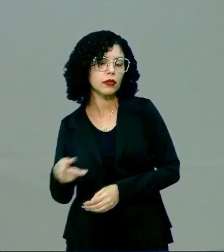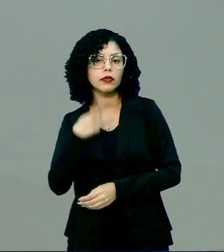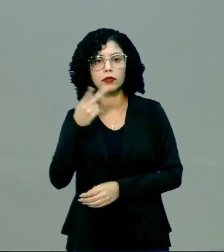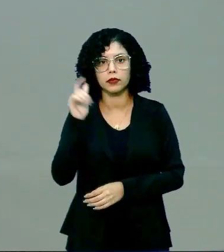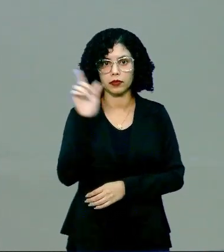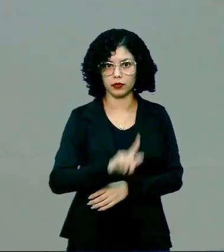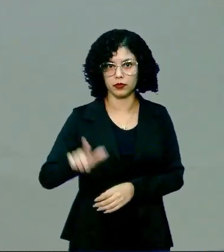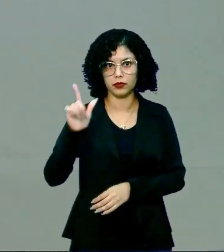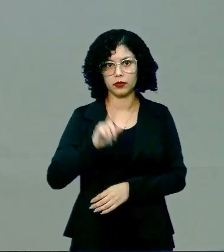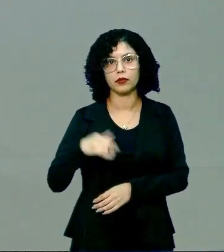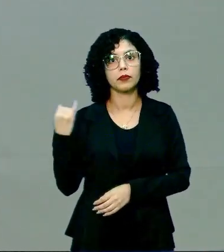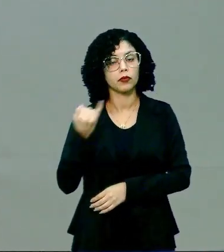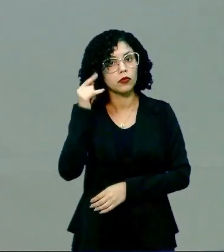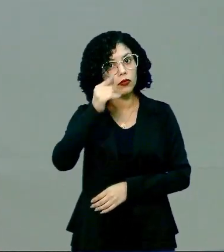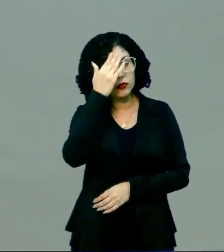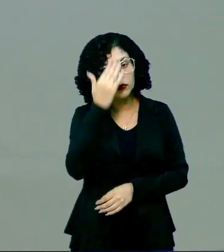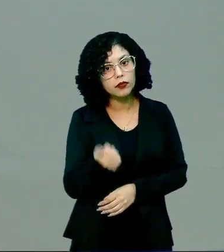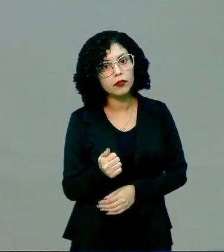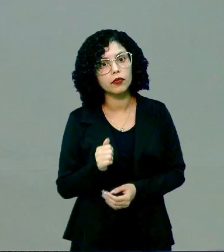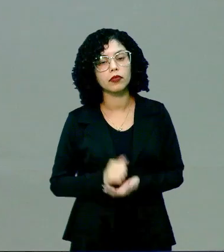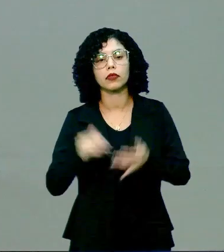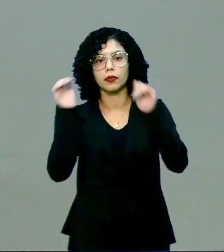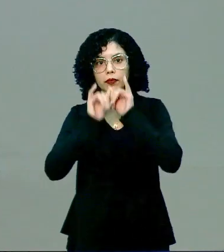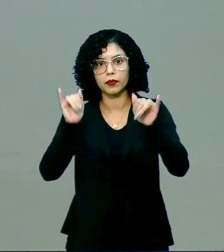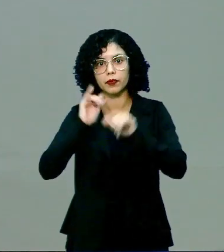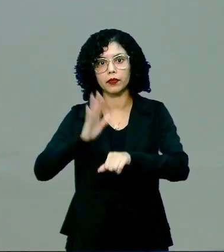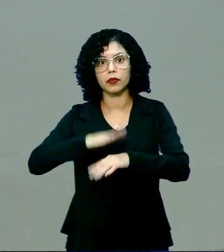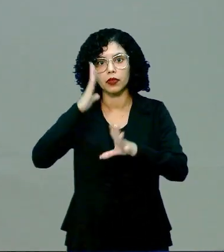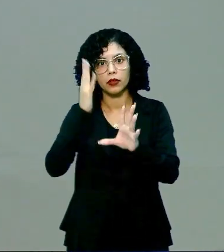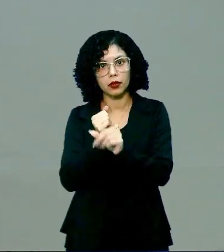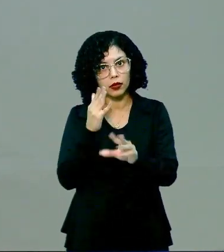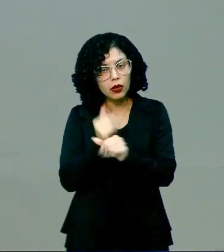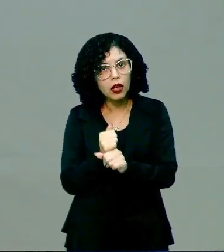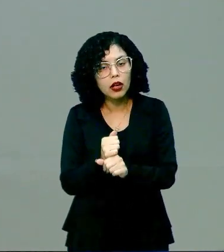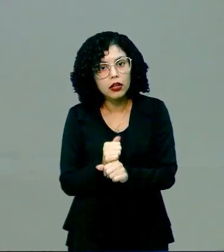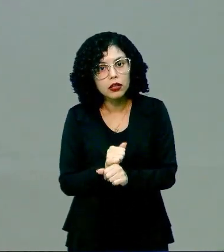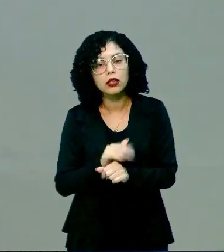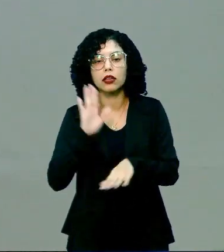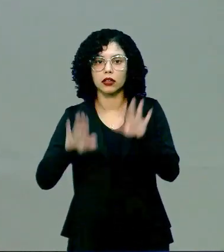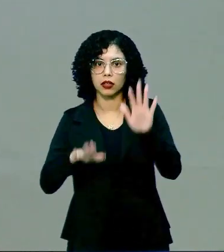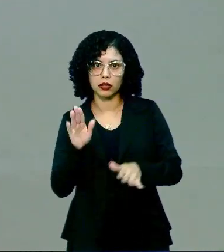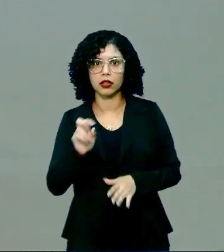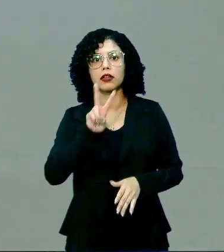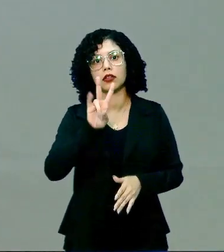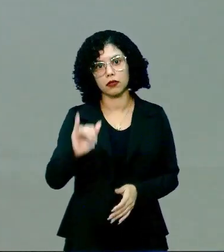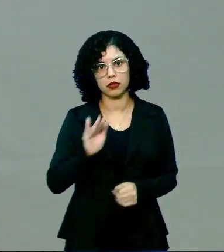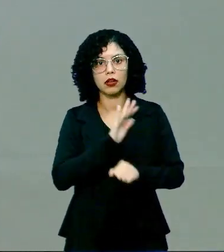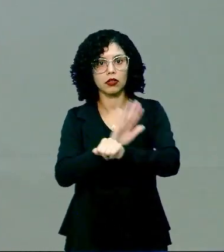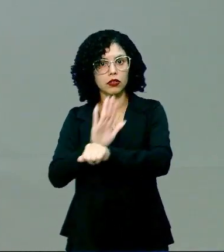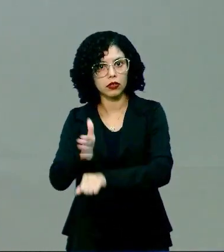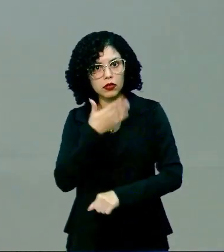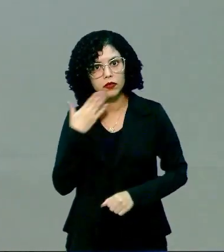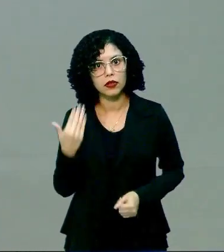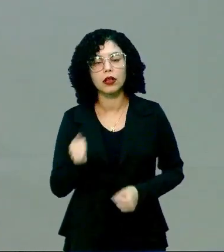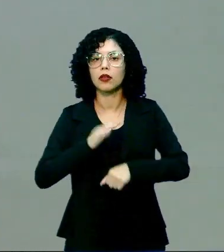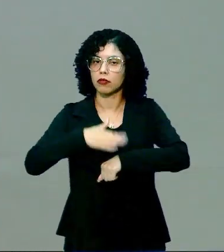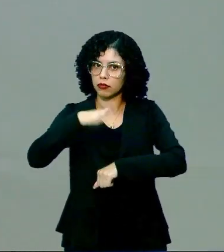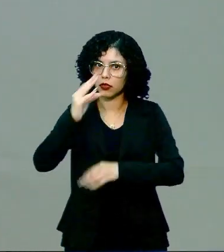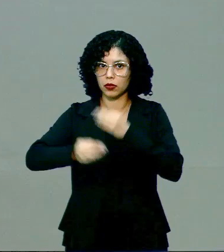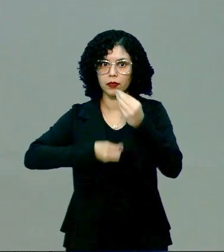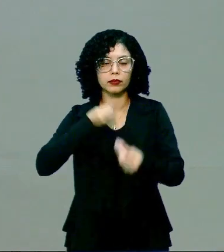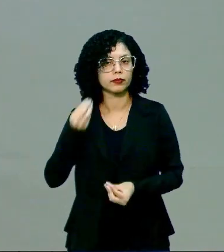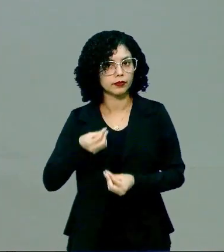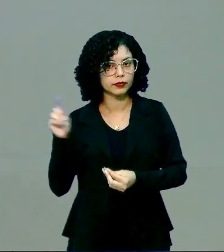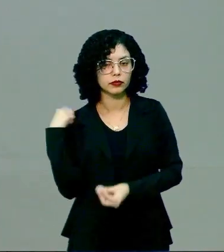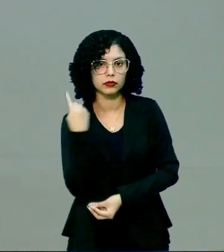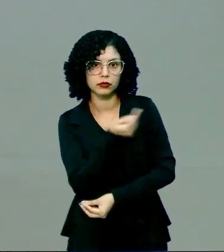de literatura, é importante que você saiba que é uma informação adicional e que de repente vai te ajudar a entender muito